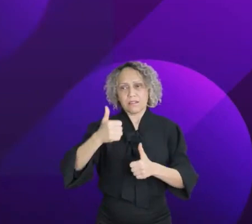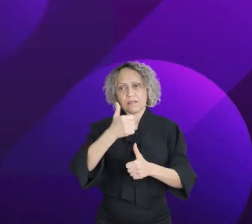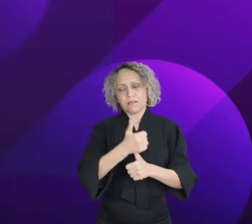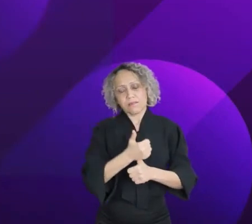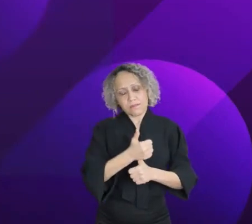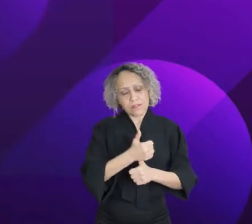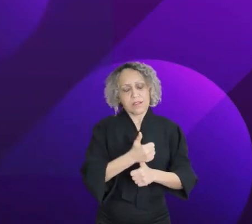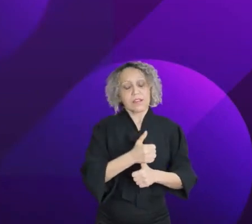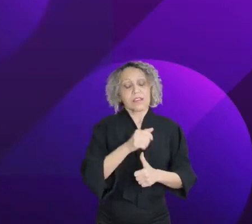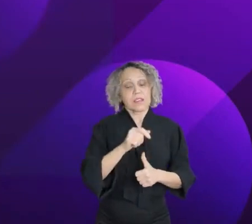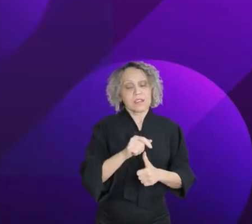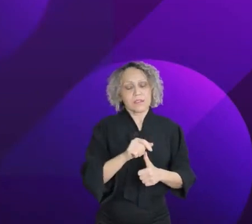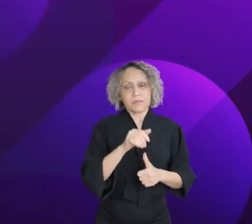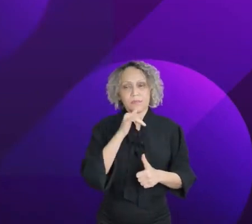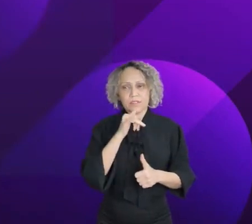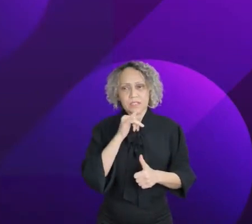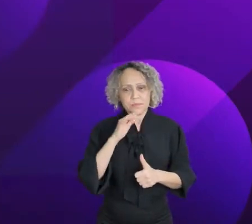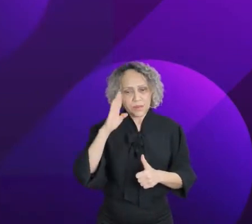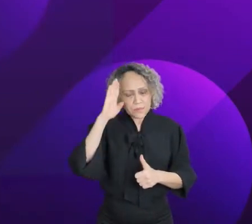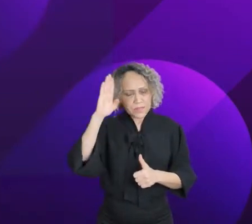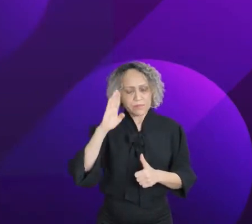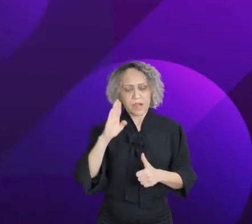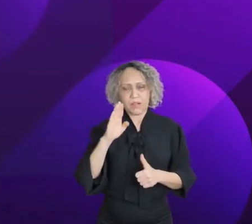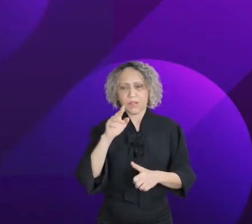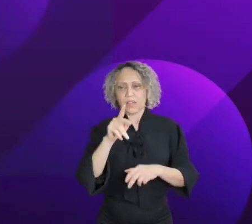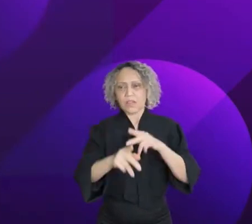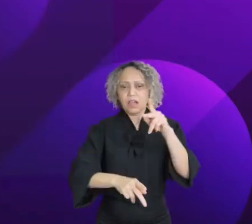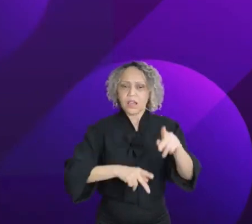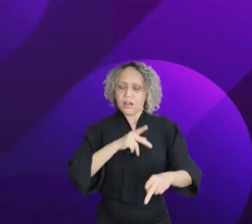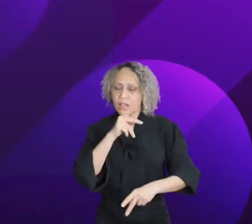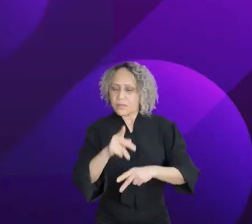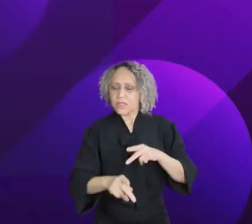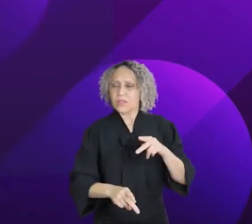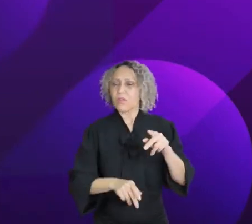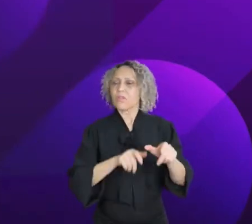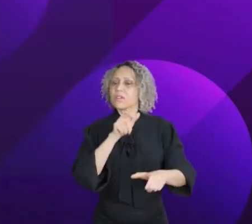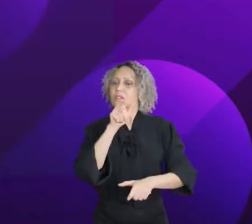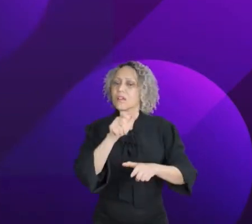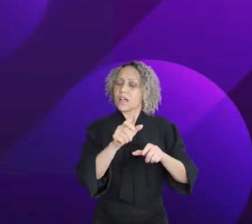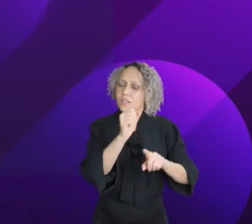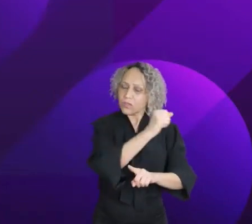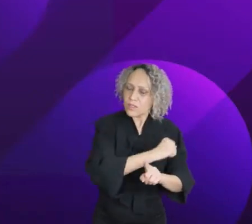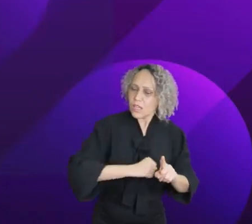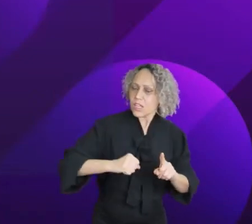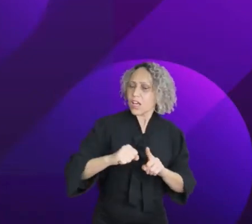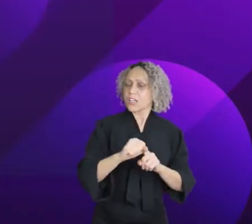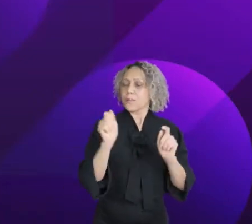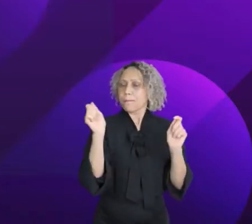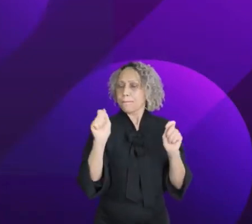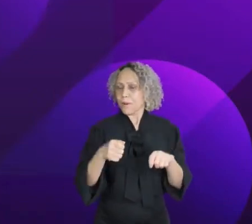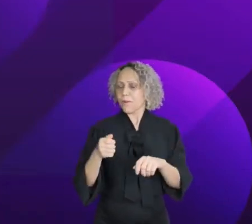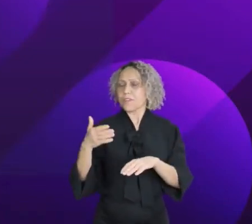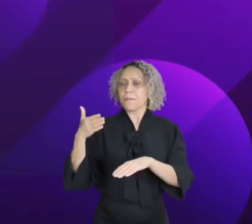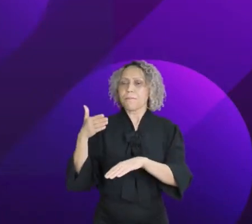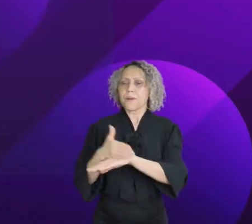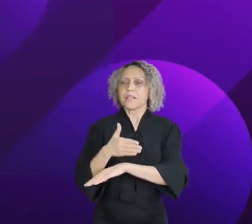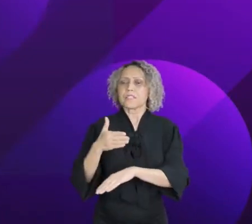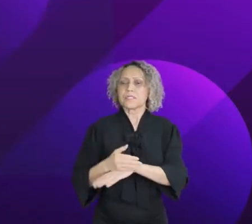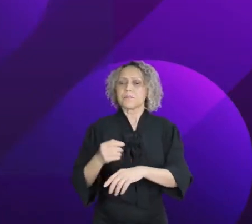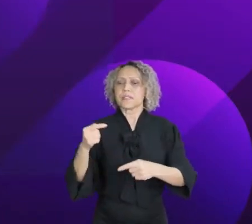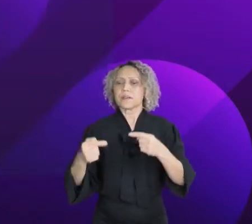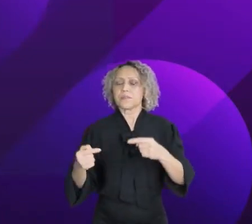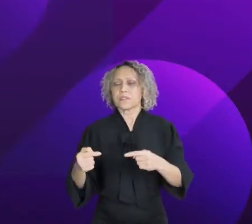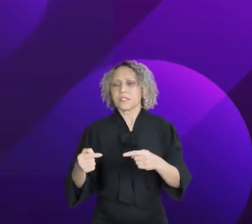ouvidos, estão numa relação de maior participação da construção da política, bem como a relação com as